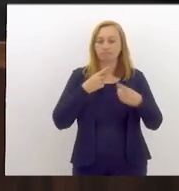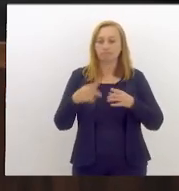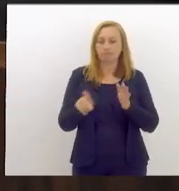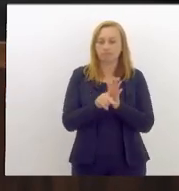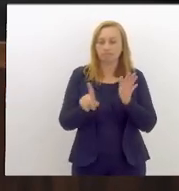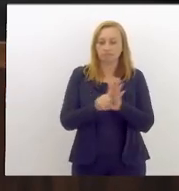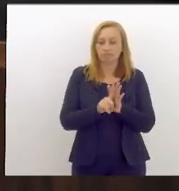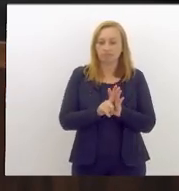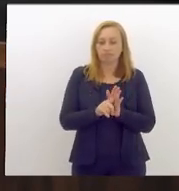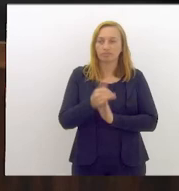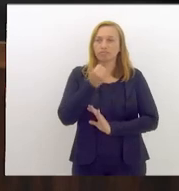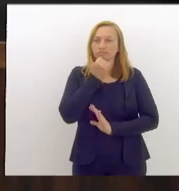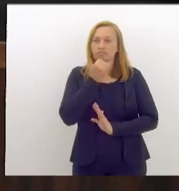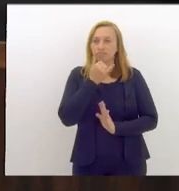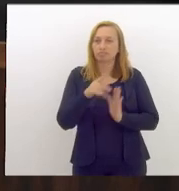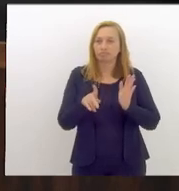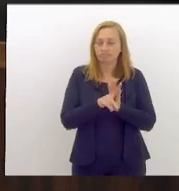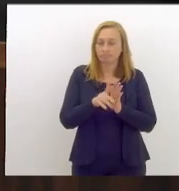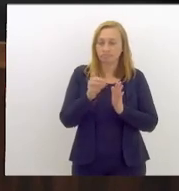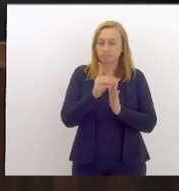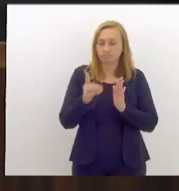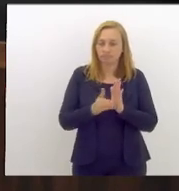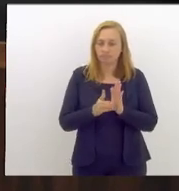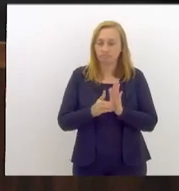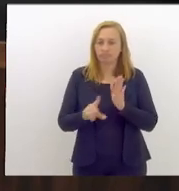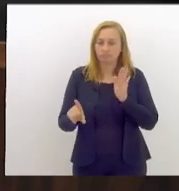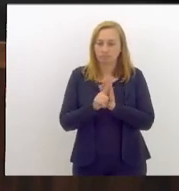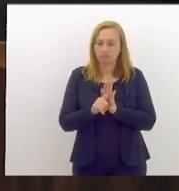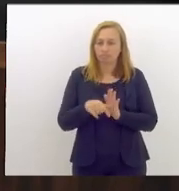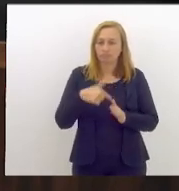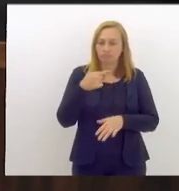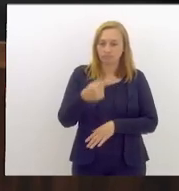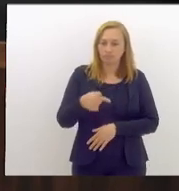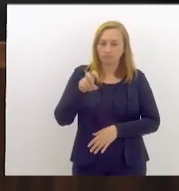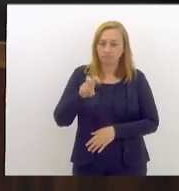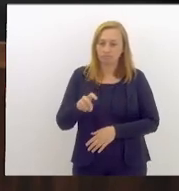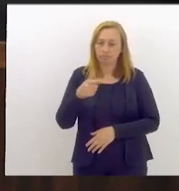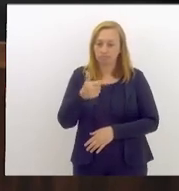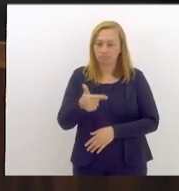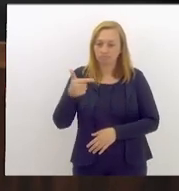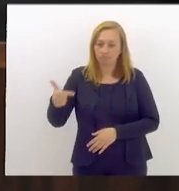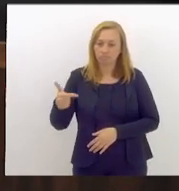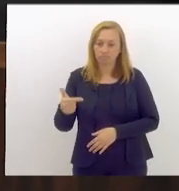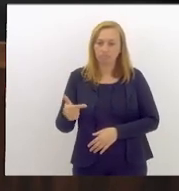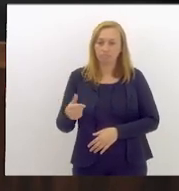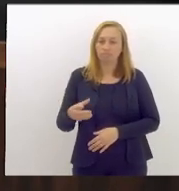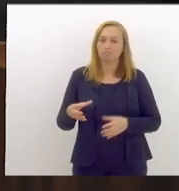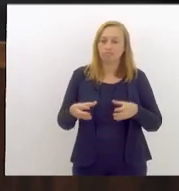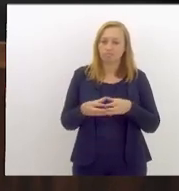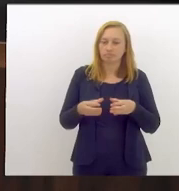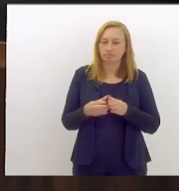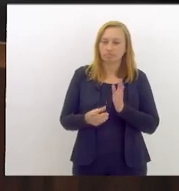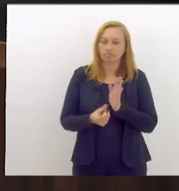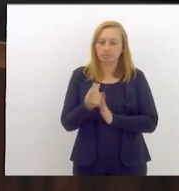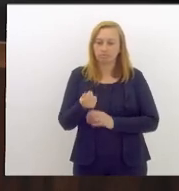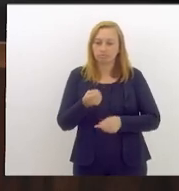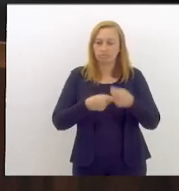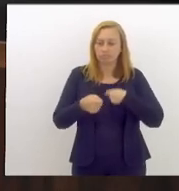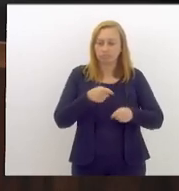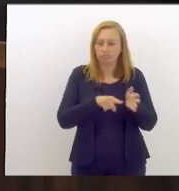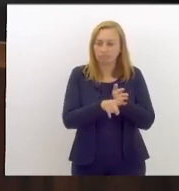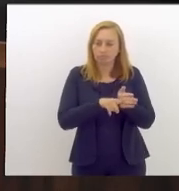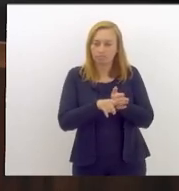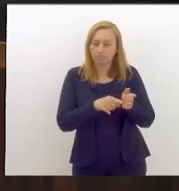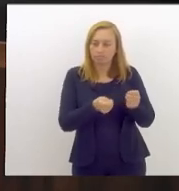de lei perdão projeto de decreto legislativo número 75 22 de autoria da comissão de orçamento Finanças fiscalização